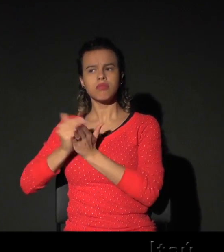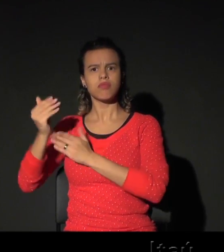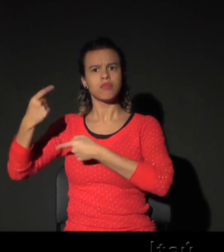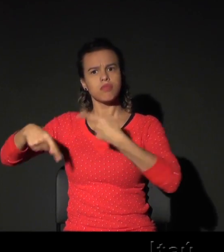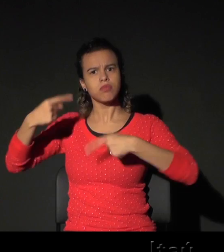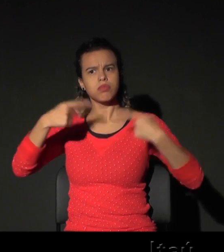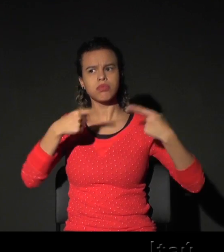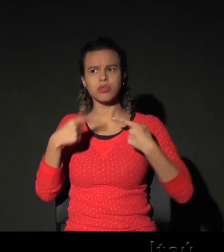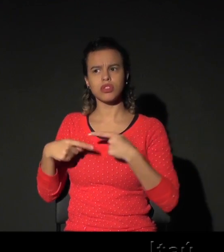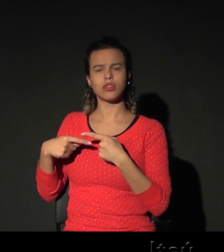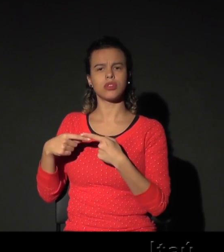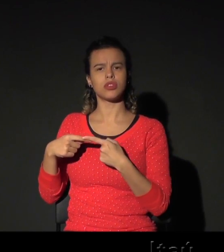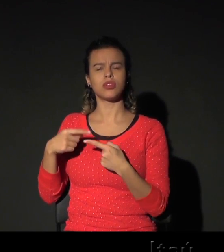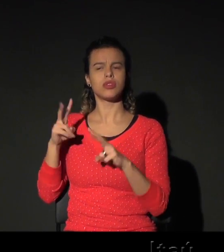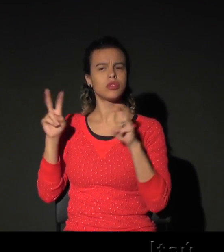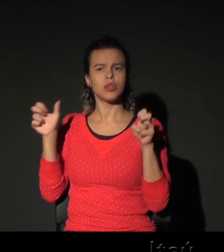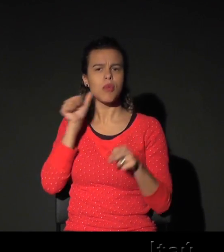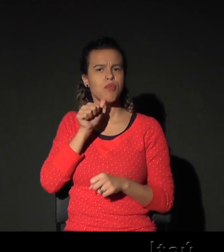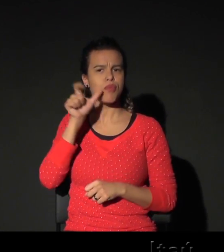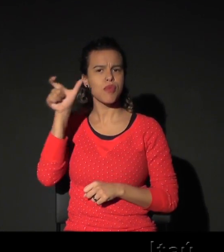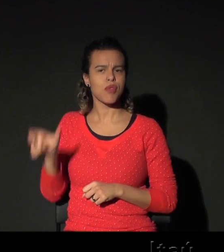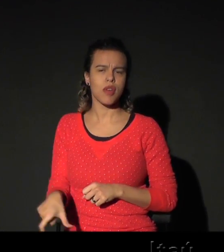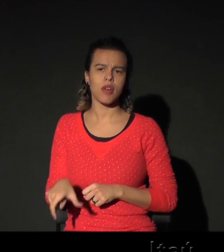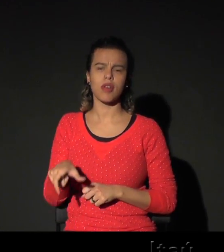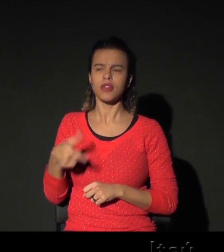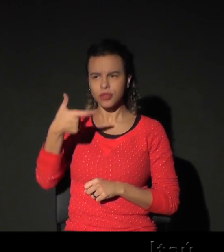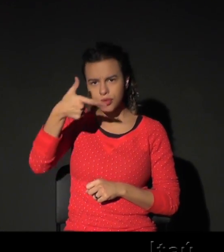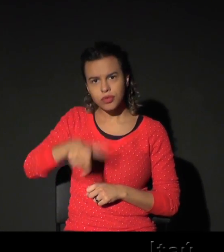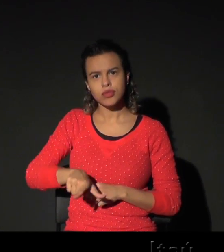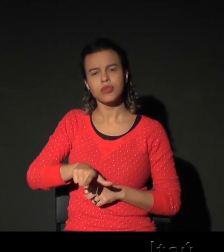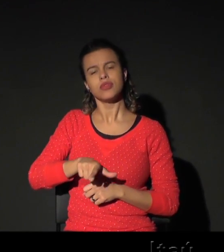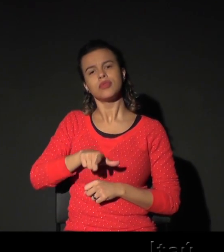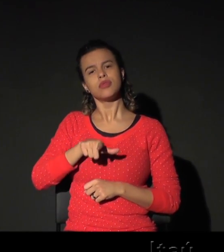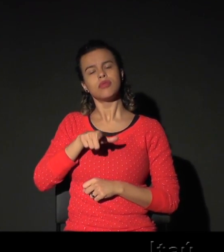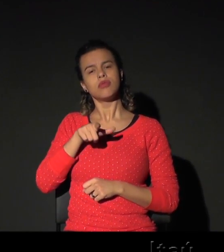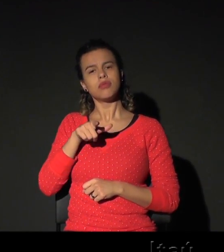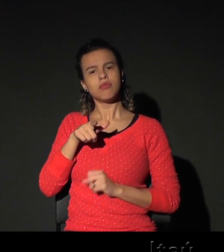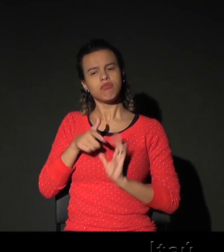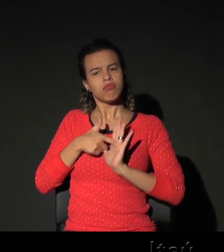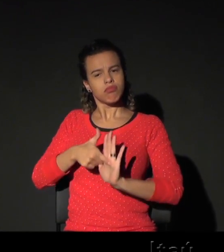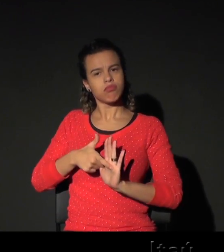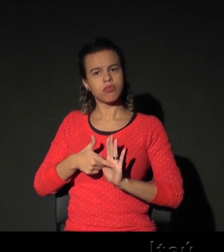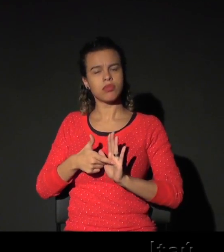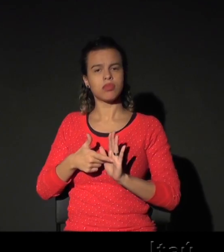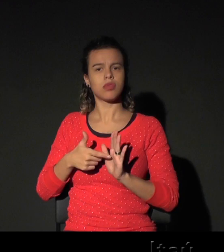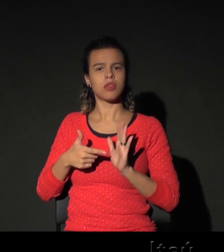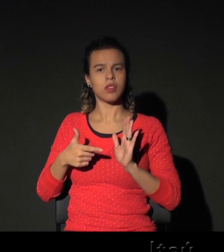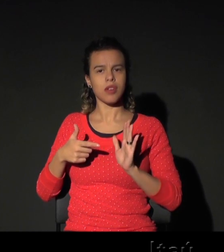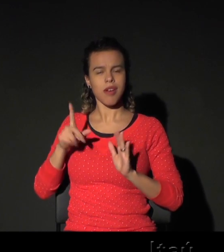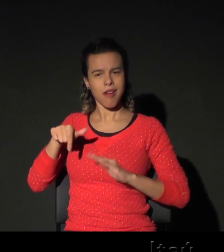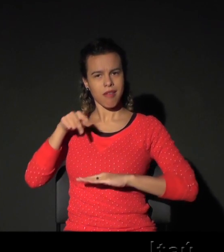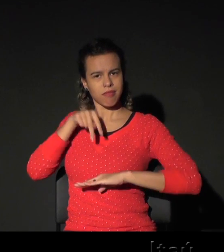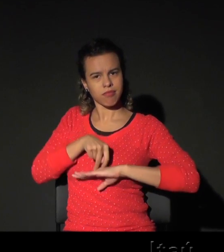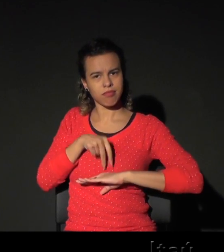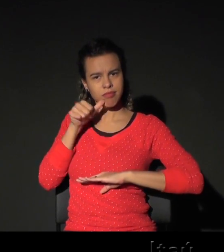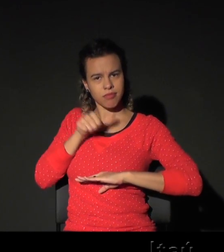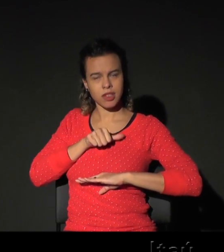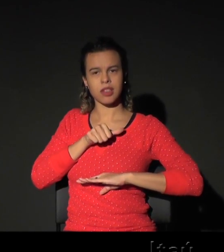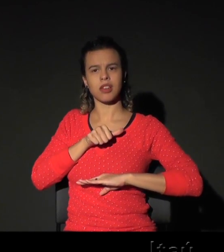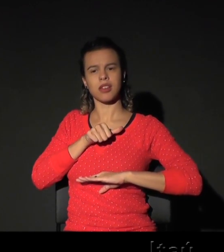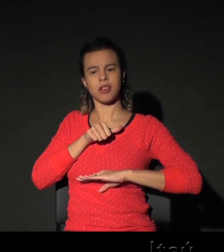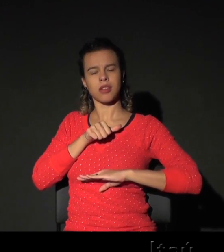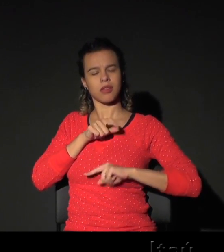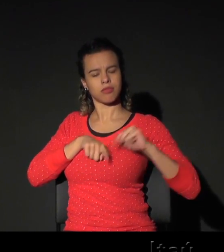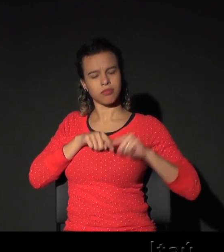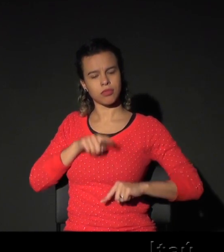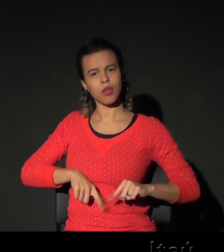de debates em torno né da mulher eh de novo né se eh aparecendo ou se apresentando como mulher né